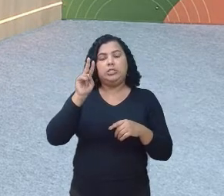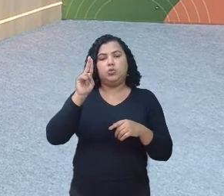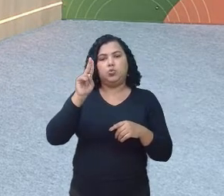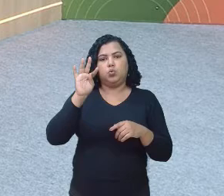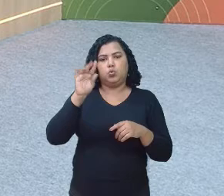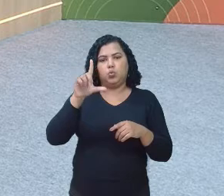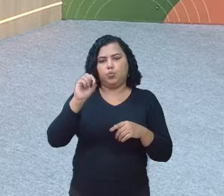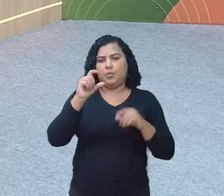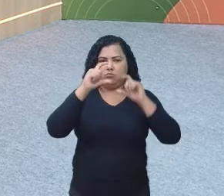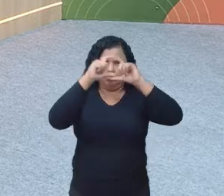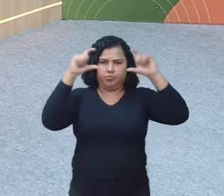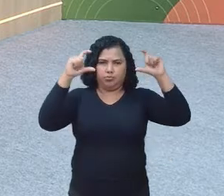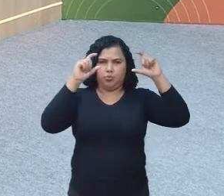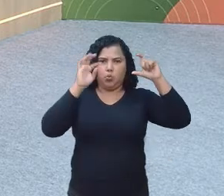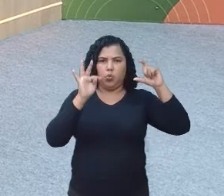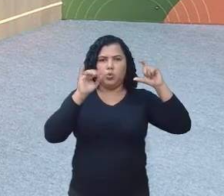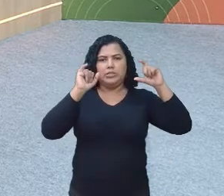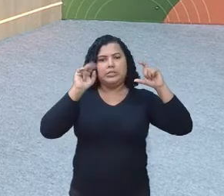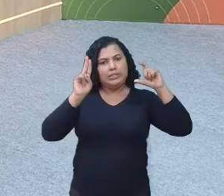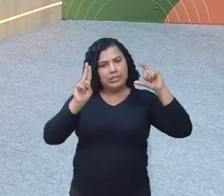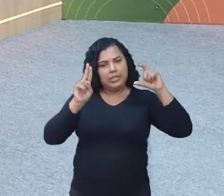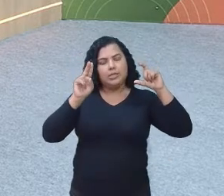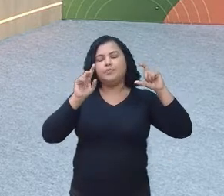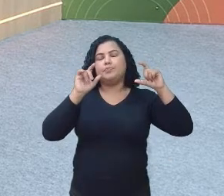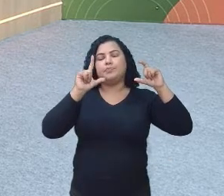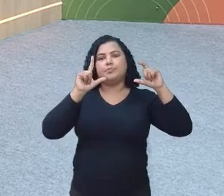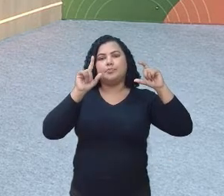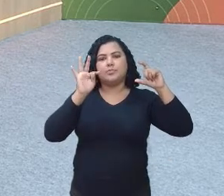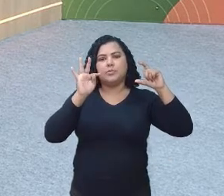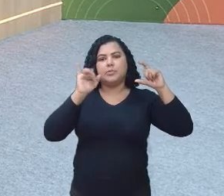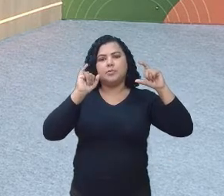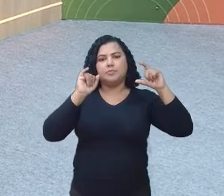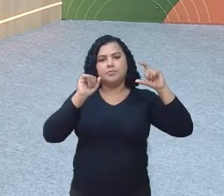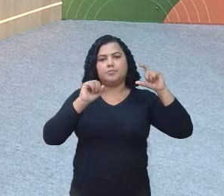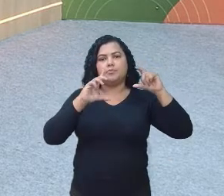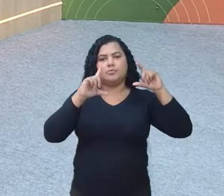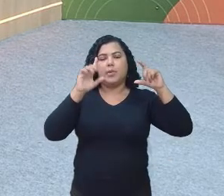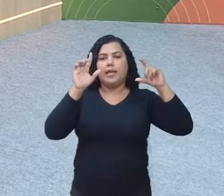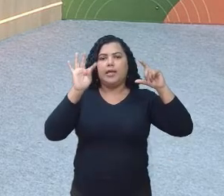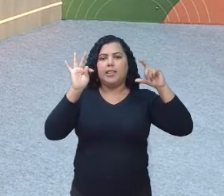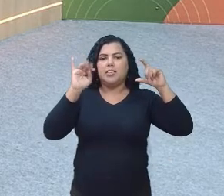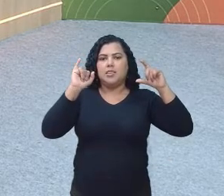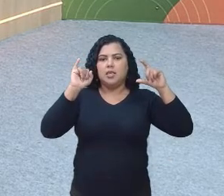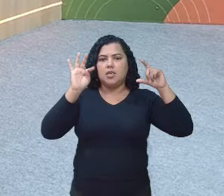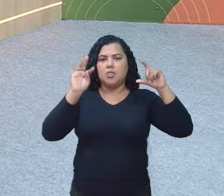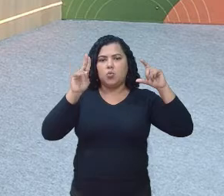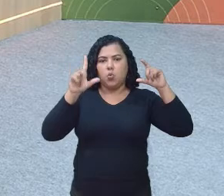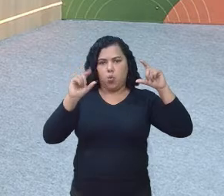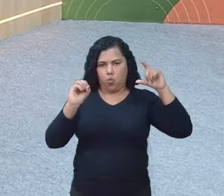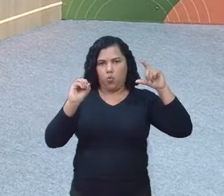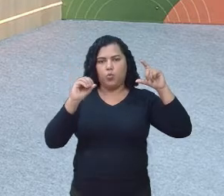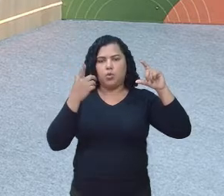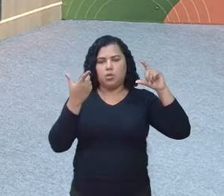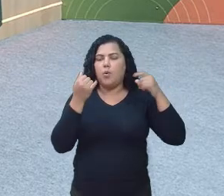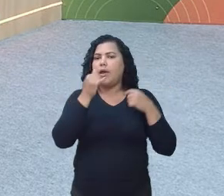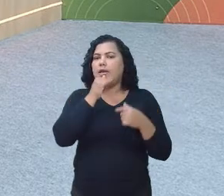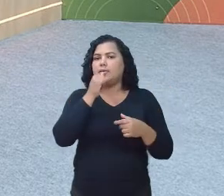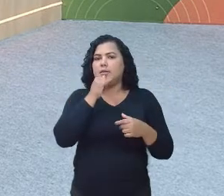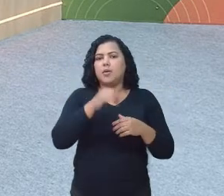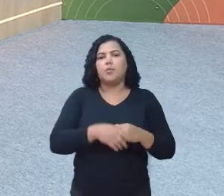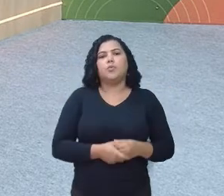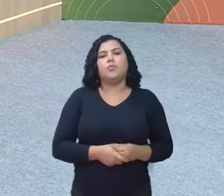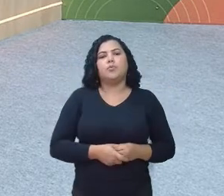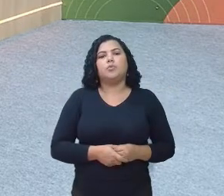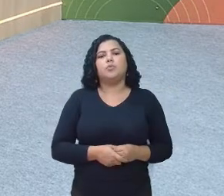leitor, né? Como a gente já viu aqui diversas vezes. Definir os argumentos utilizados, esse talvez seja o ponto